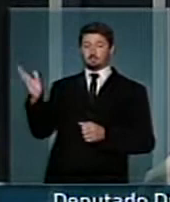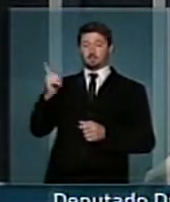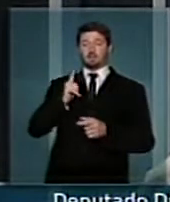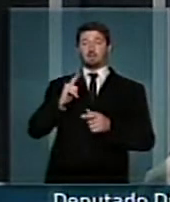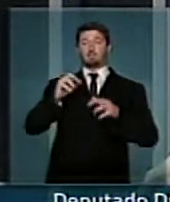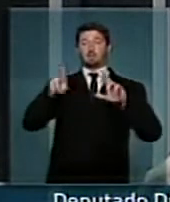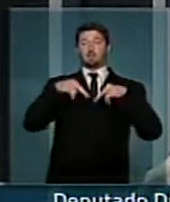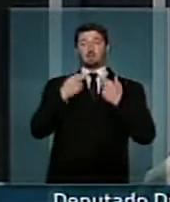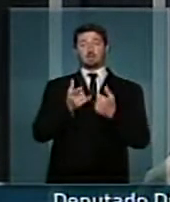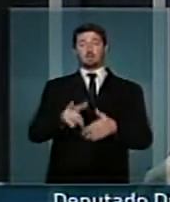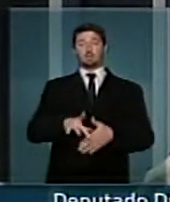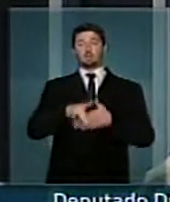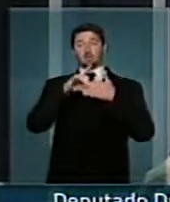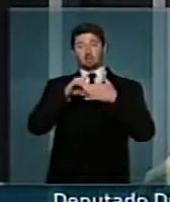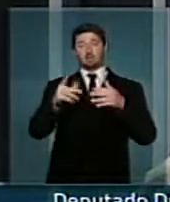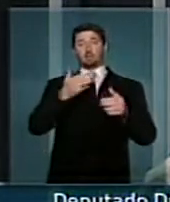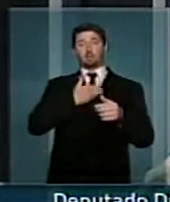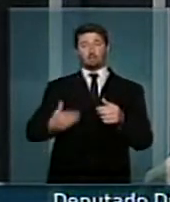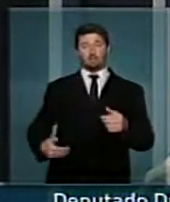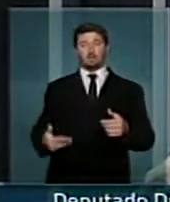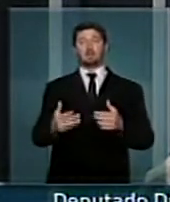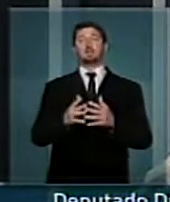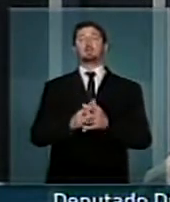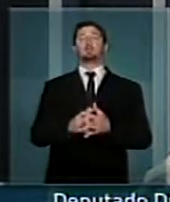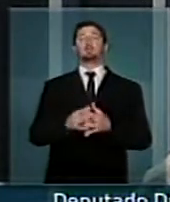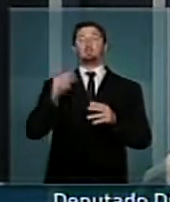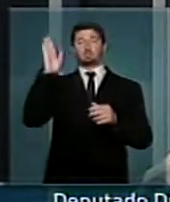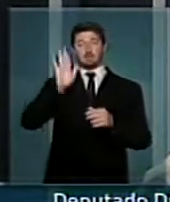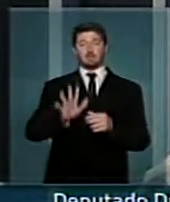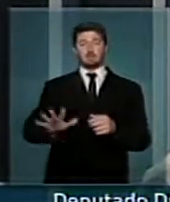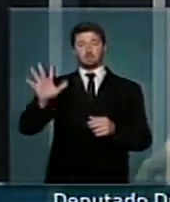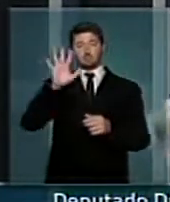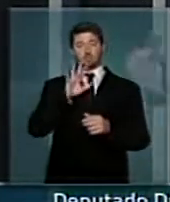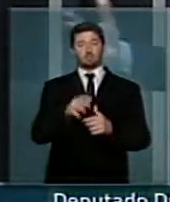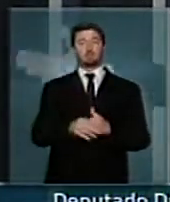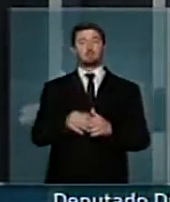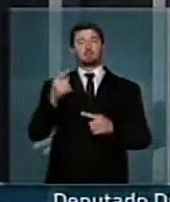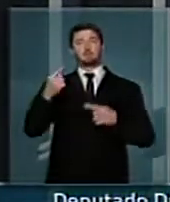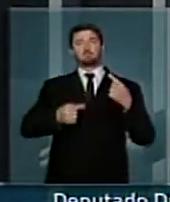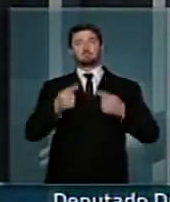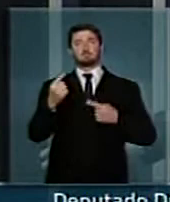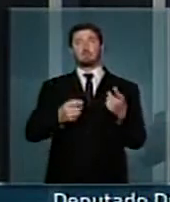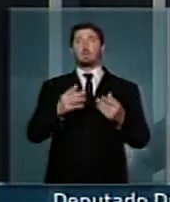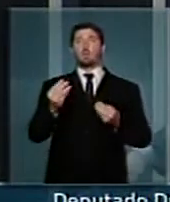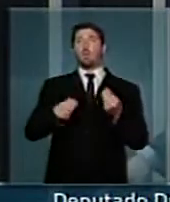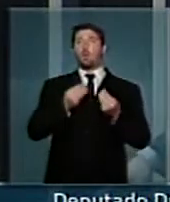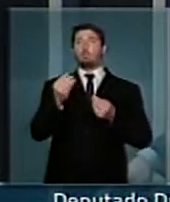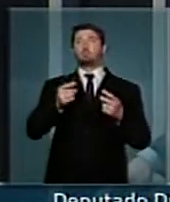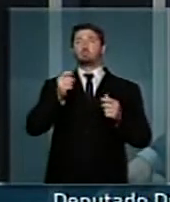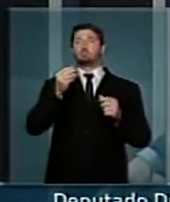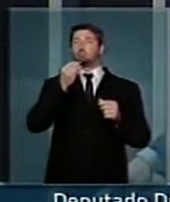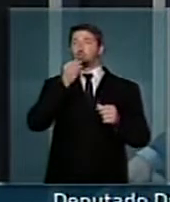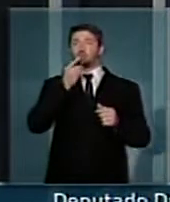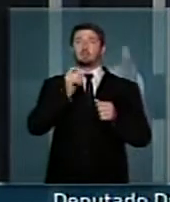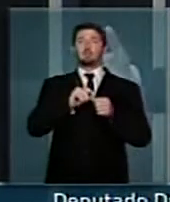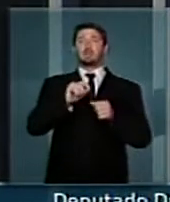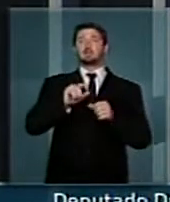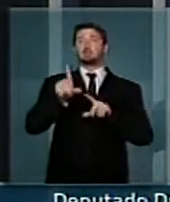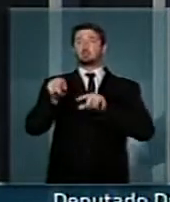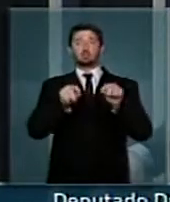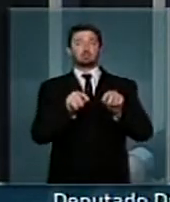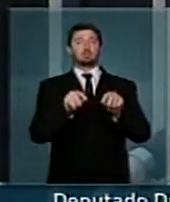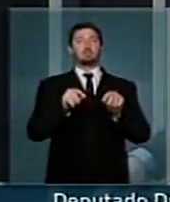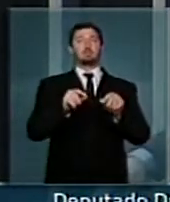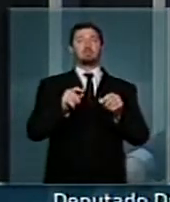líderes, dos governadores do nosso país, para discutirmos quais são as alternativas que é